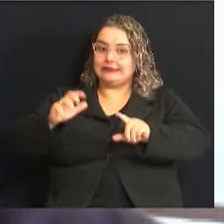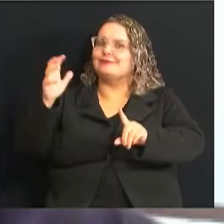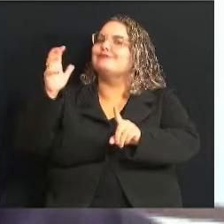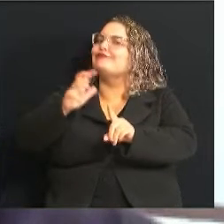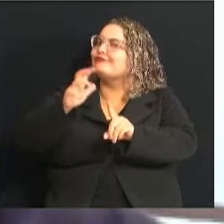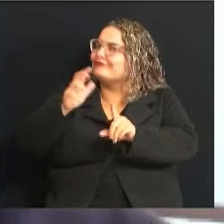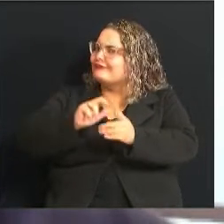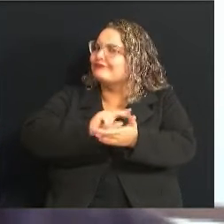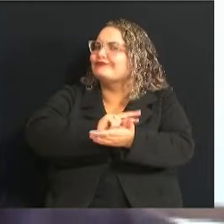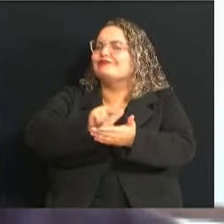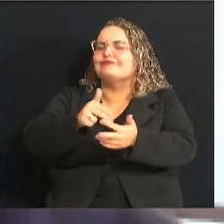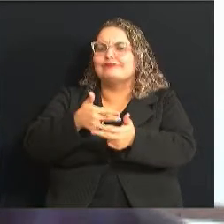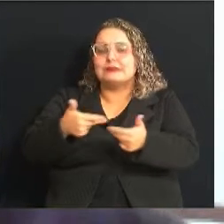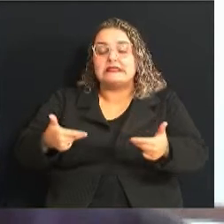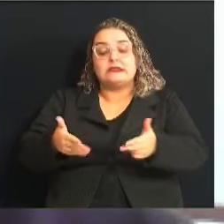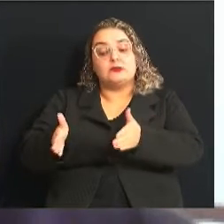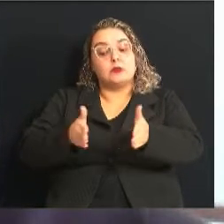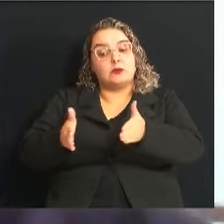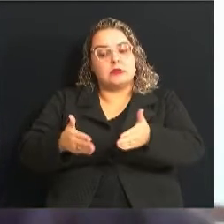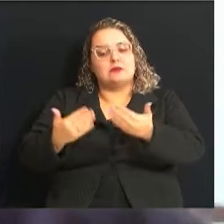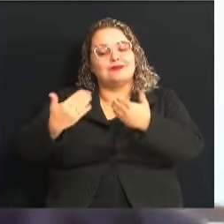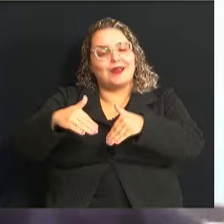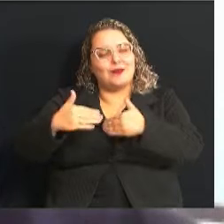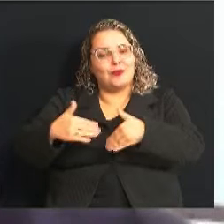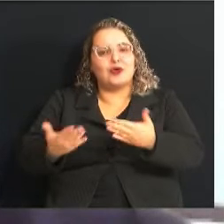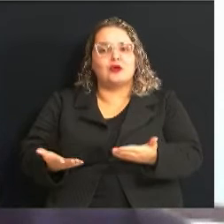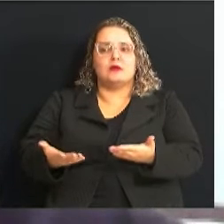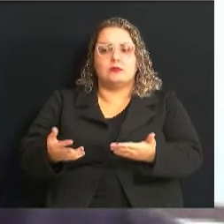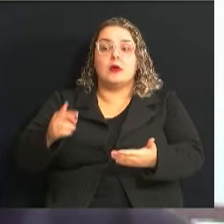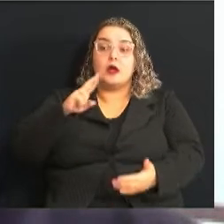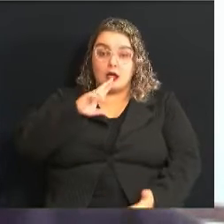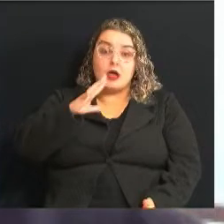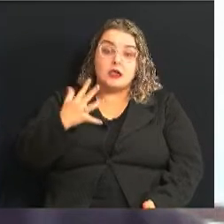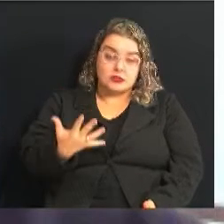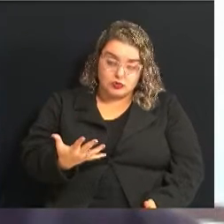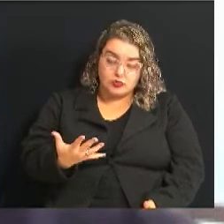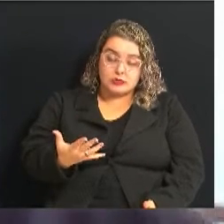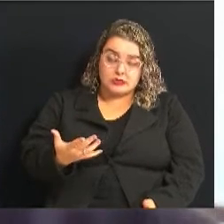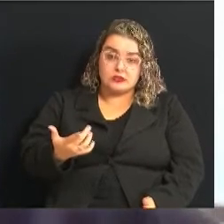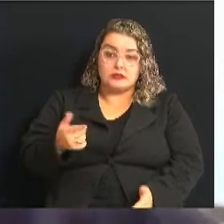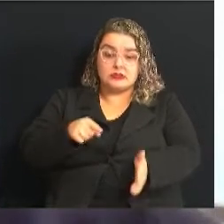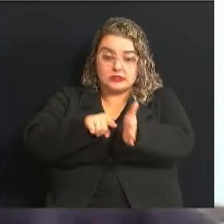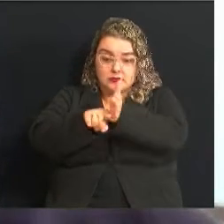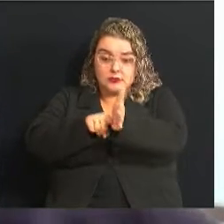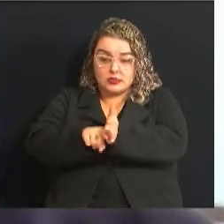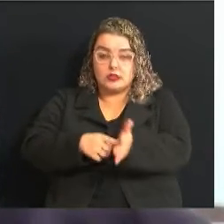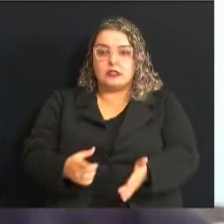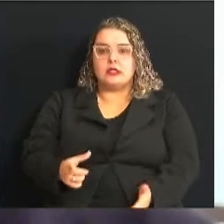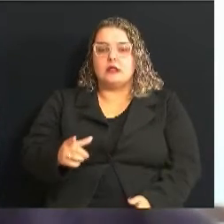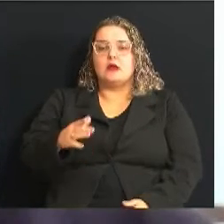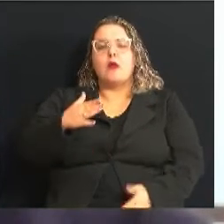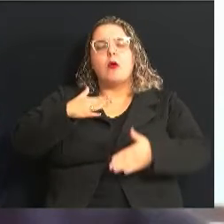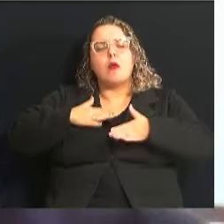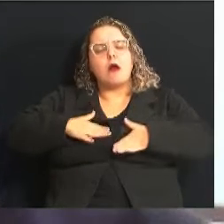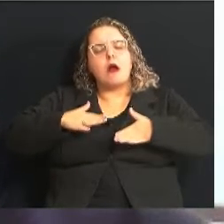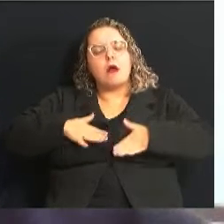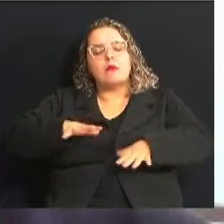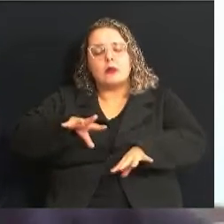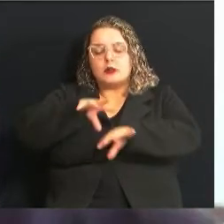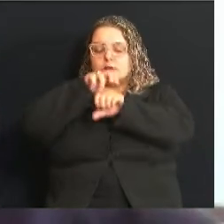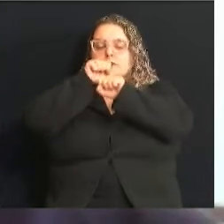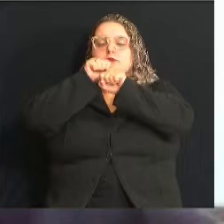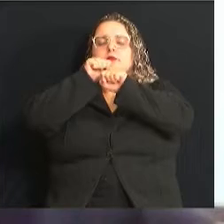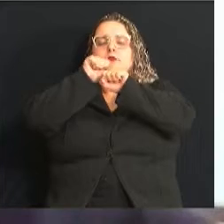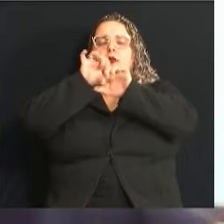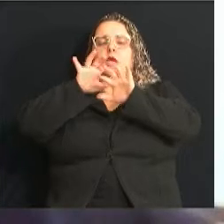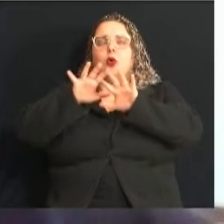coisas durante a prova, durante a resolução das questões, né? Mas ter um pouquinho de calma, respirar fundo antes